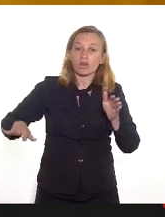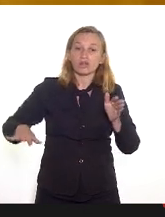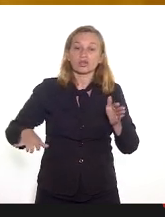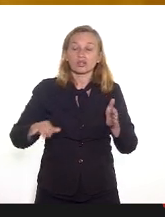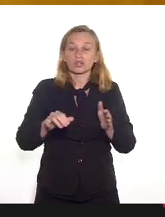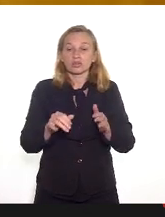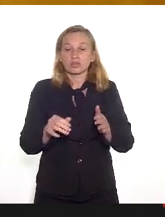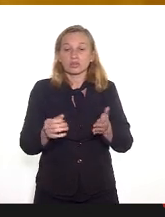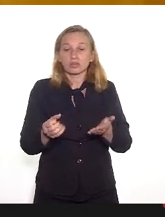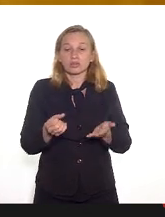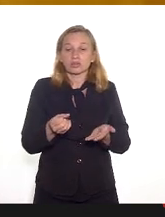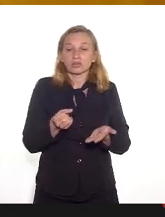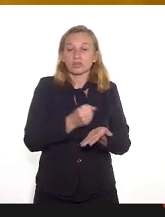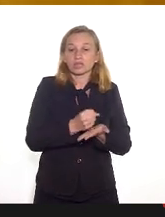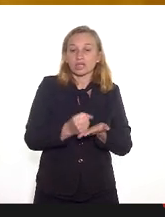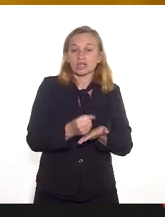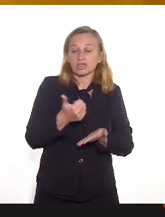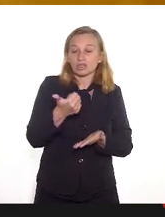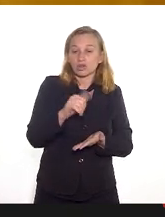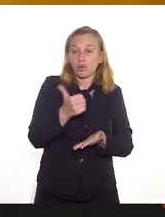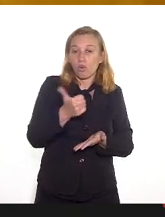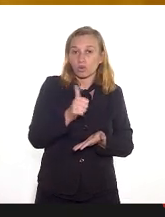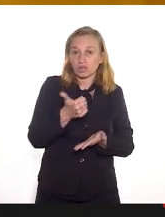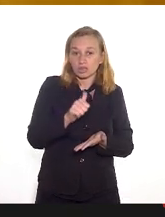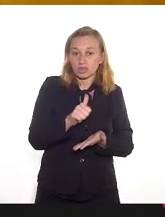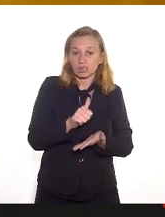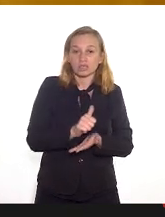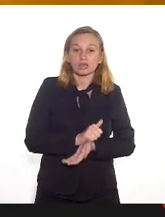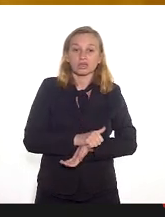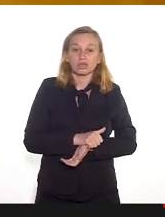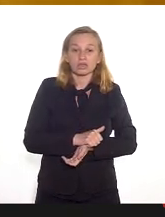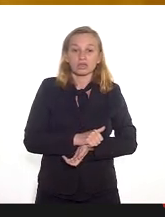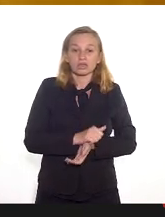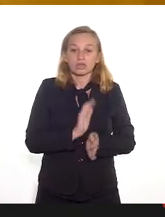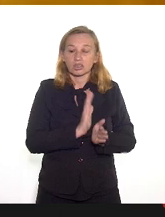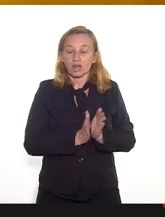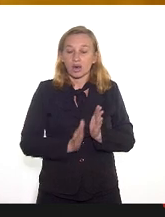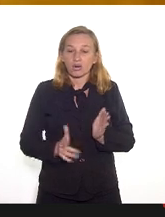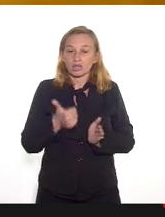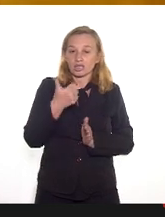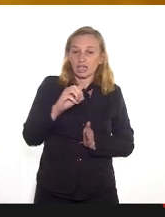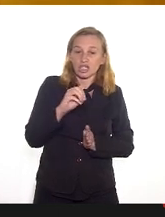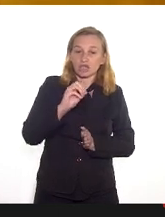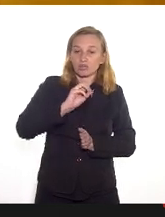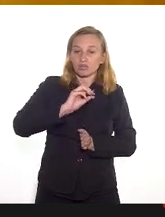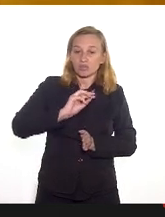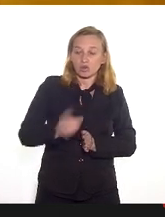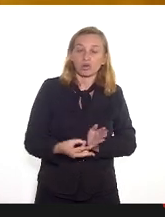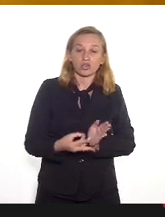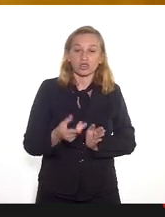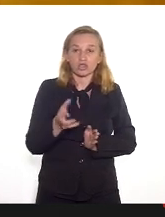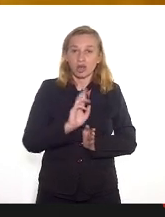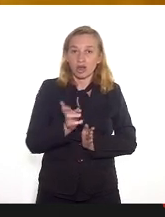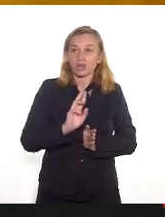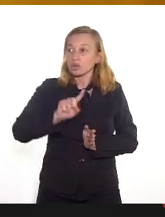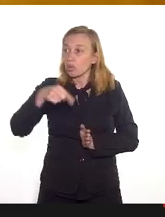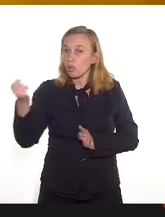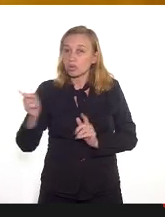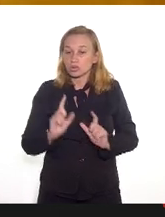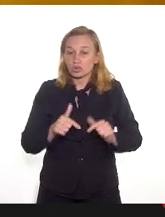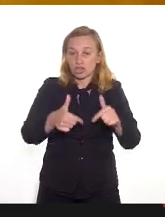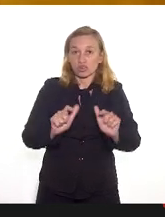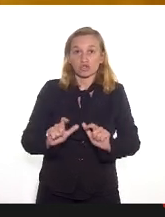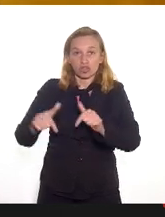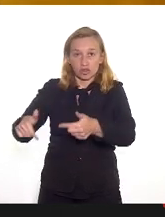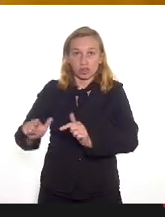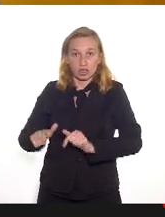contratação de 11 redes, né, na ordem de 10 milhões de reais. Tem uma série de outras ações